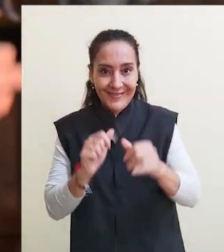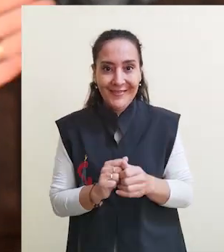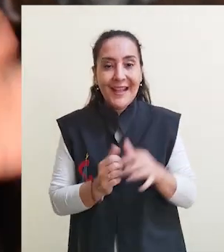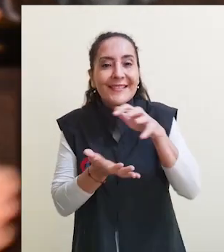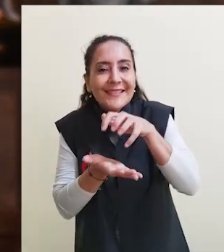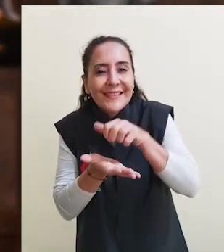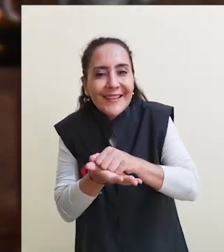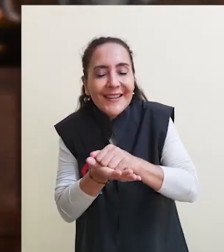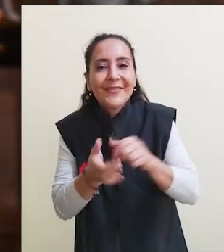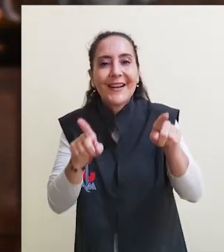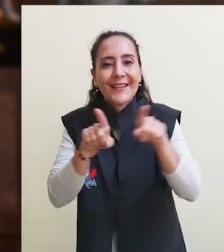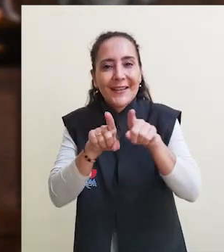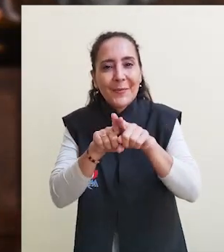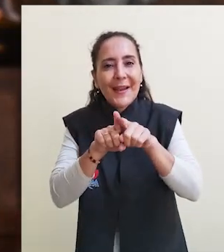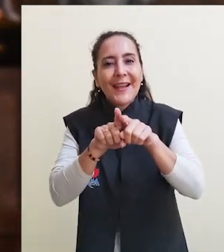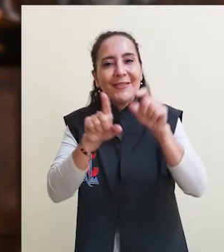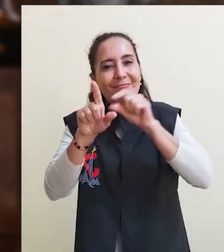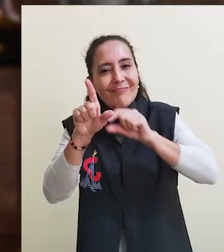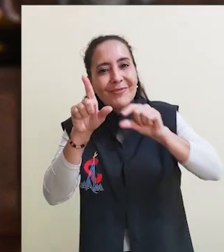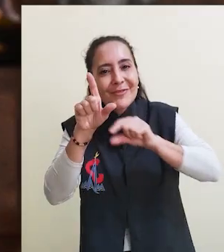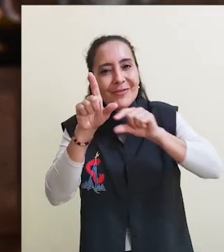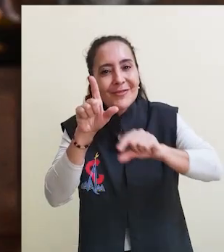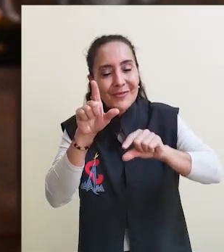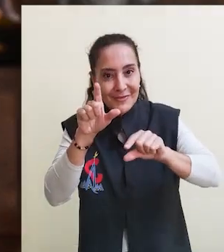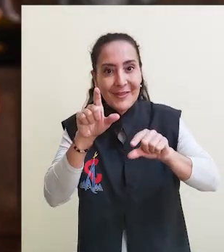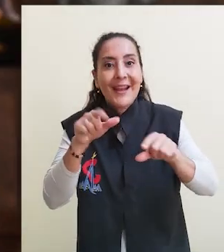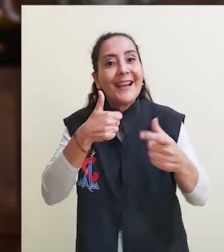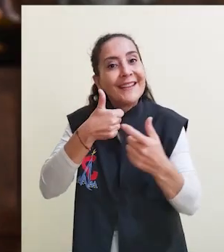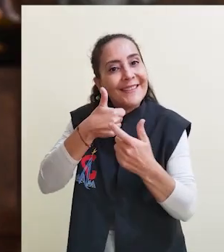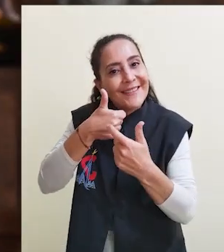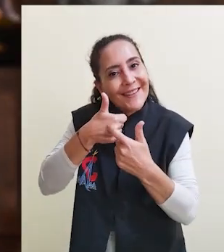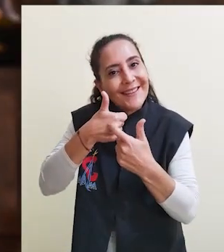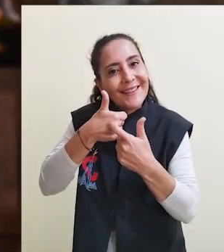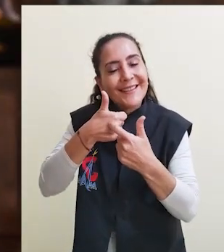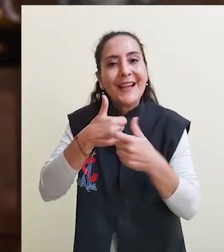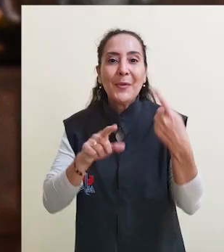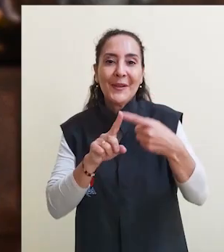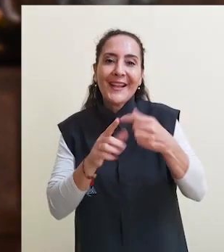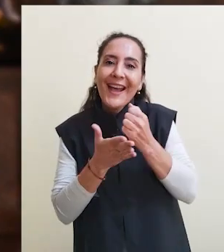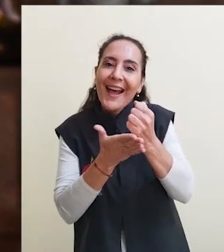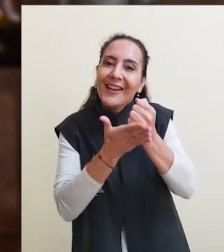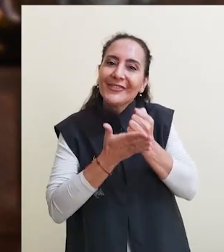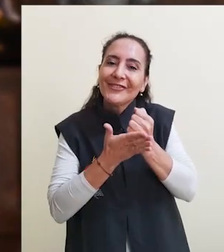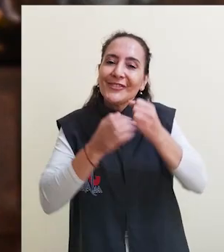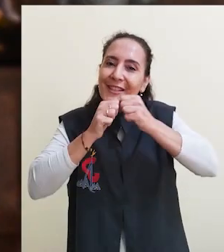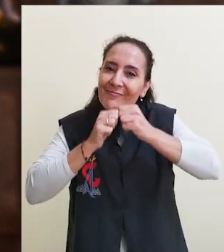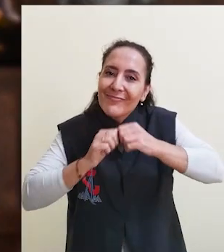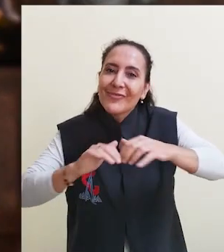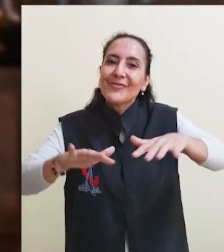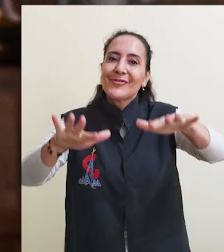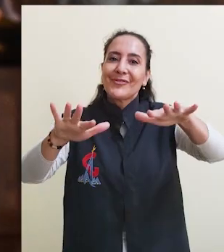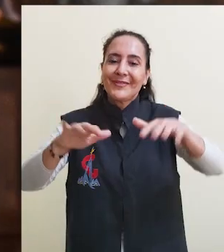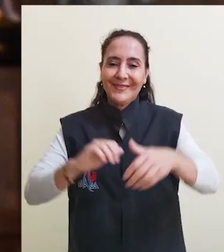Se inscreva, ative as notificações. Quem acompanha a homilia do Padre pelo YouTube, sempre, toda vez, o joinha, o like. Nos ajuda muito, faz o